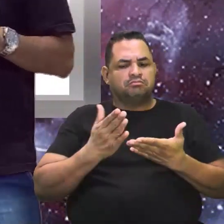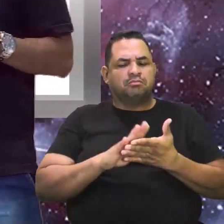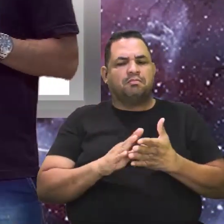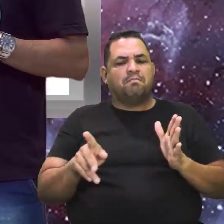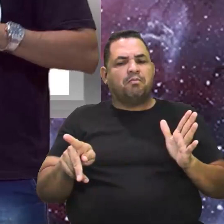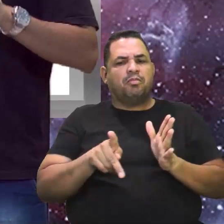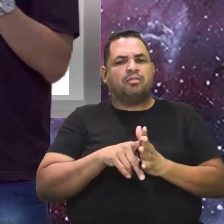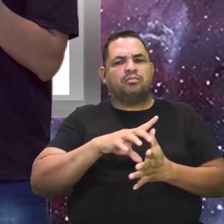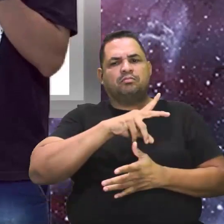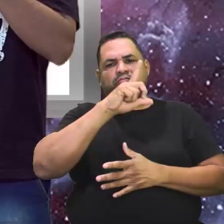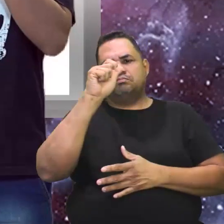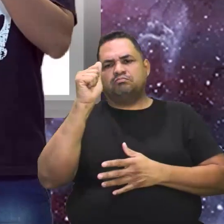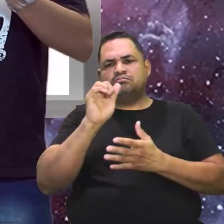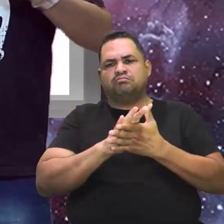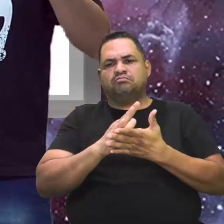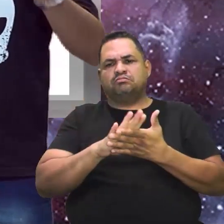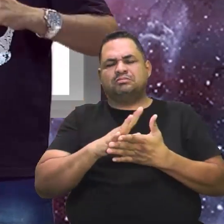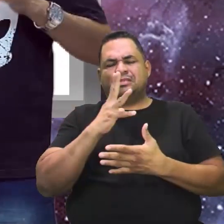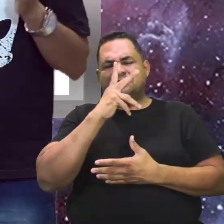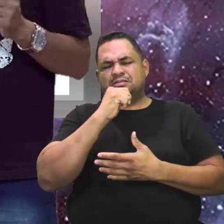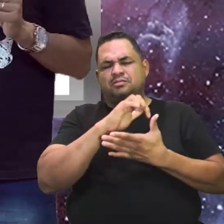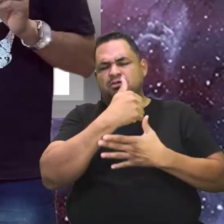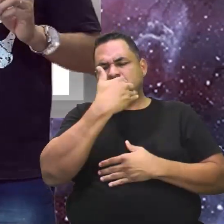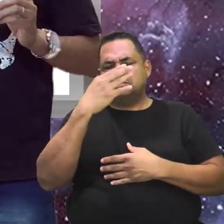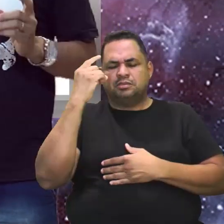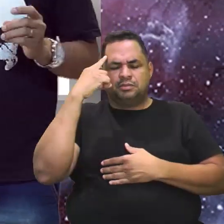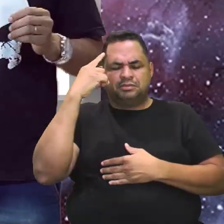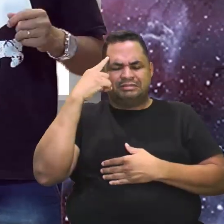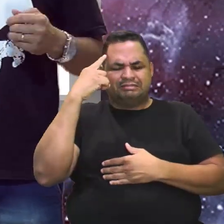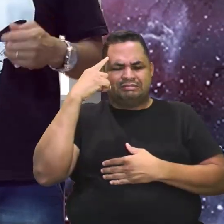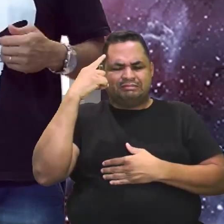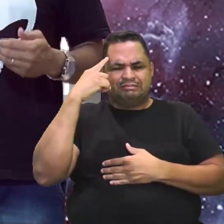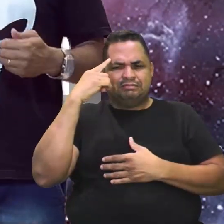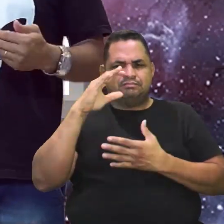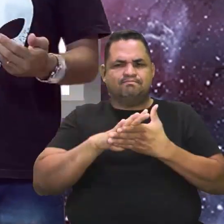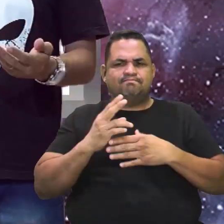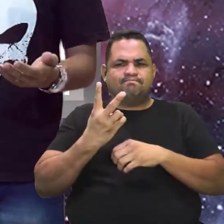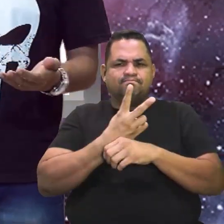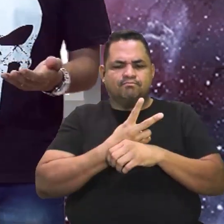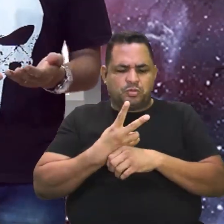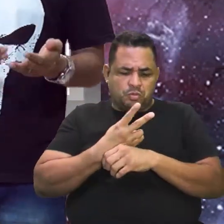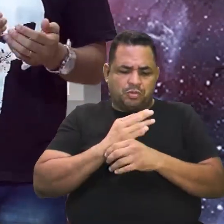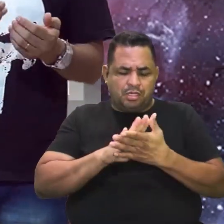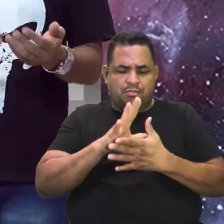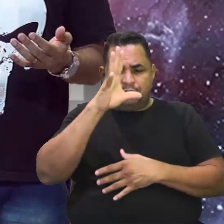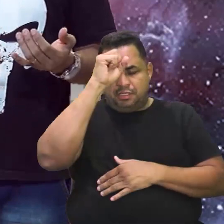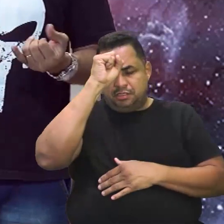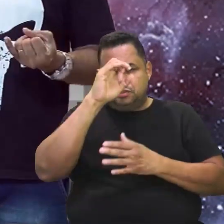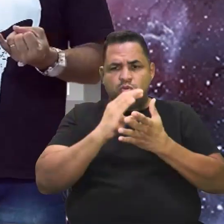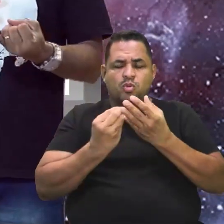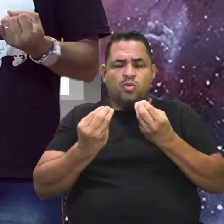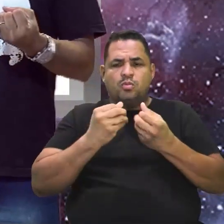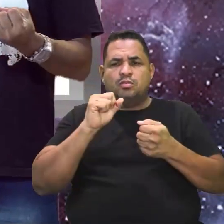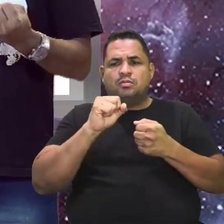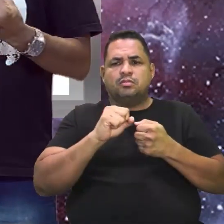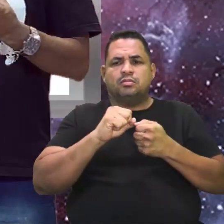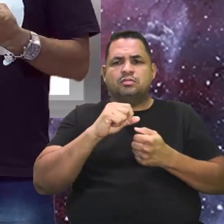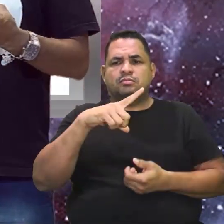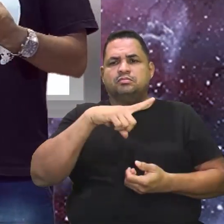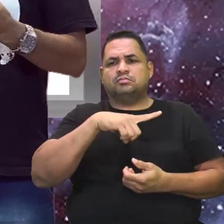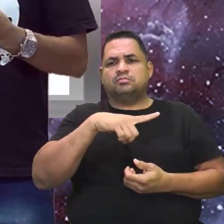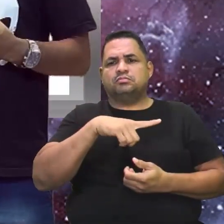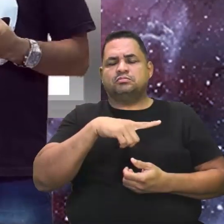não consegui fazer, gastei 10 minutos pensando, eu vou fazer o quê? Eu vou buscar um jeito de aprender essa questão. Como que eu faço?